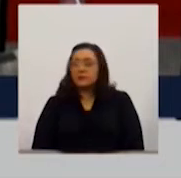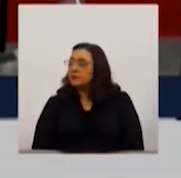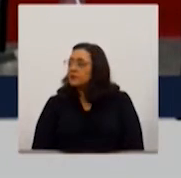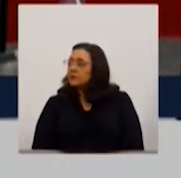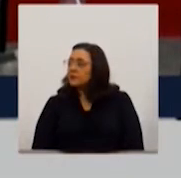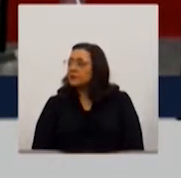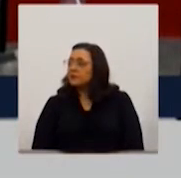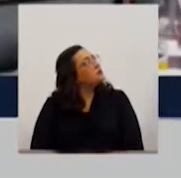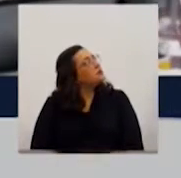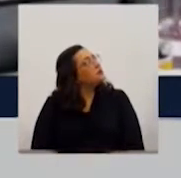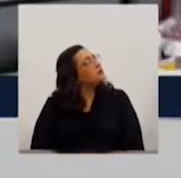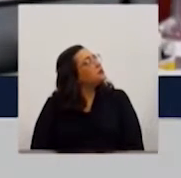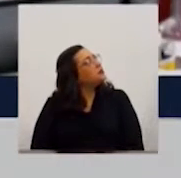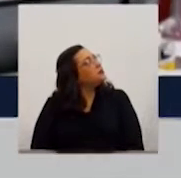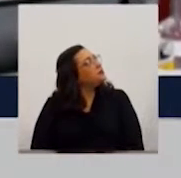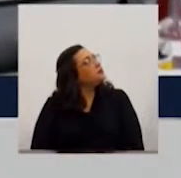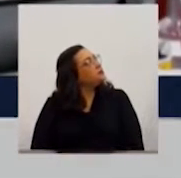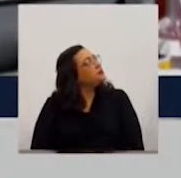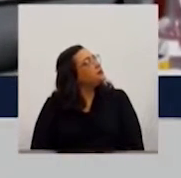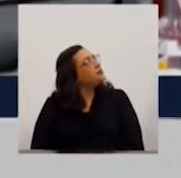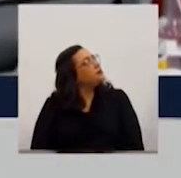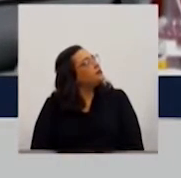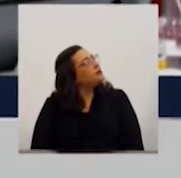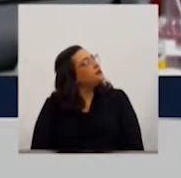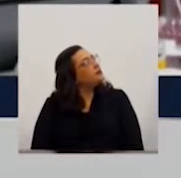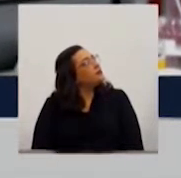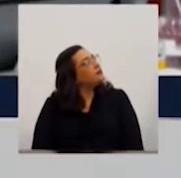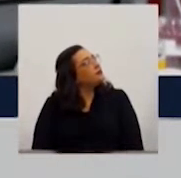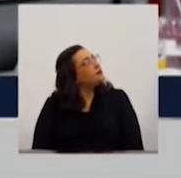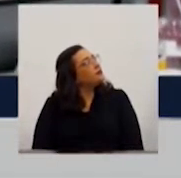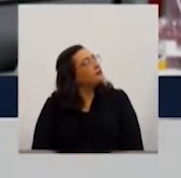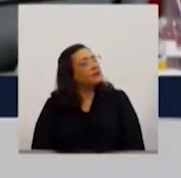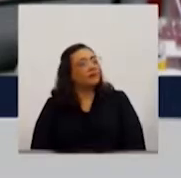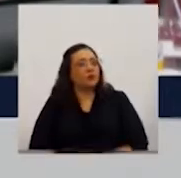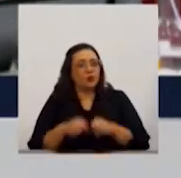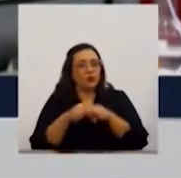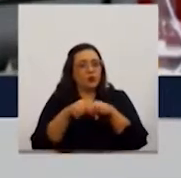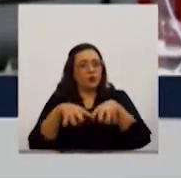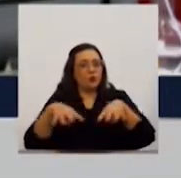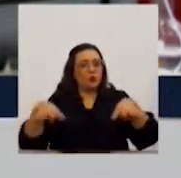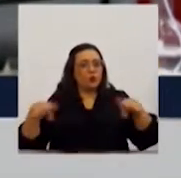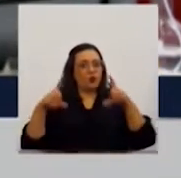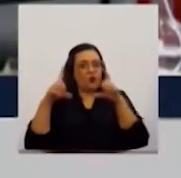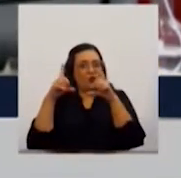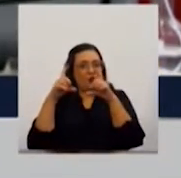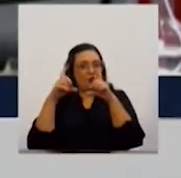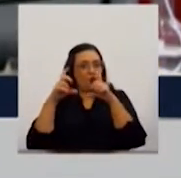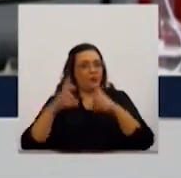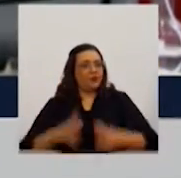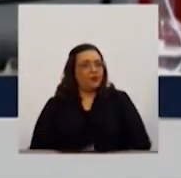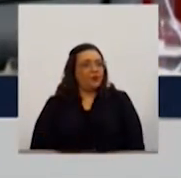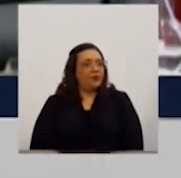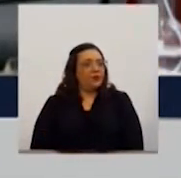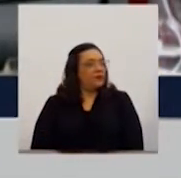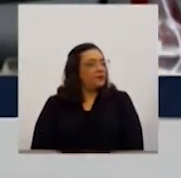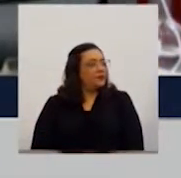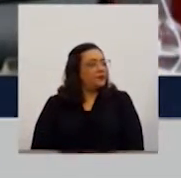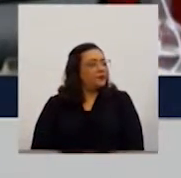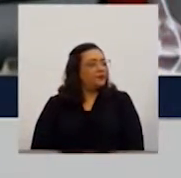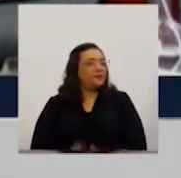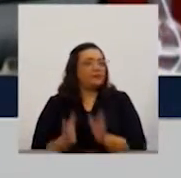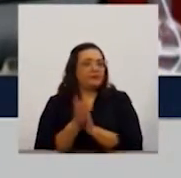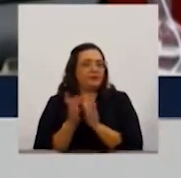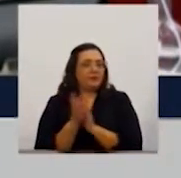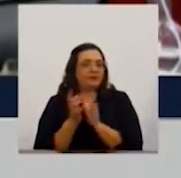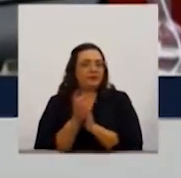bravura registrado no dia 19 de agosto. Eles atuaram no salvamento da bebê Ana Sofia, de 42 dias, que havia parado